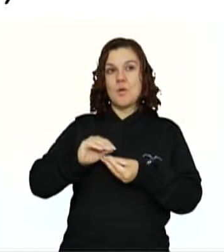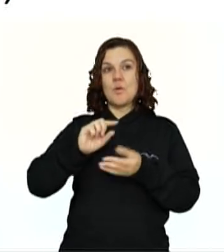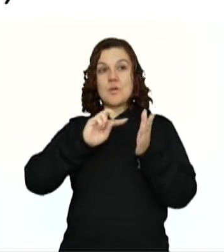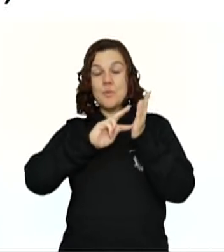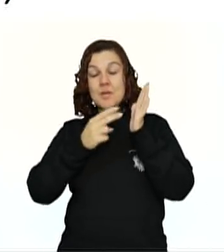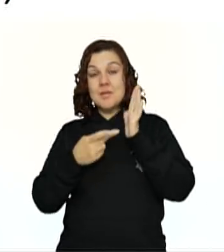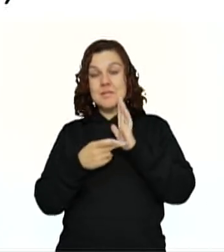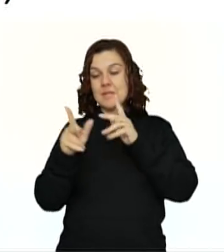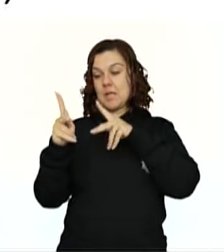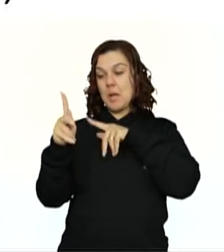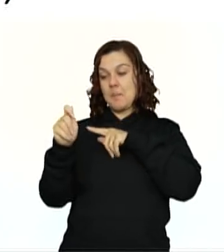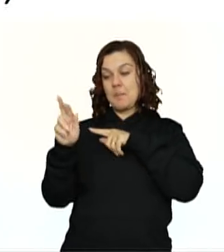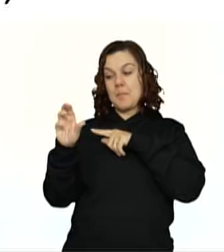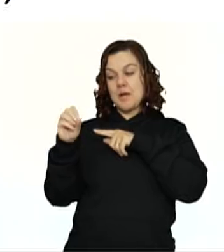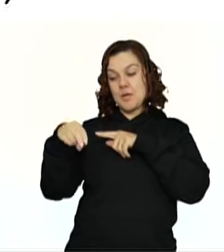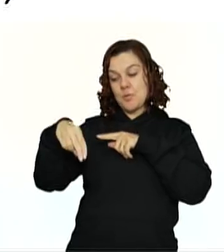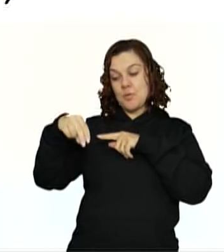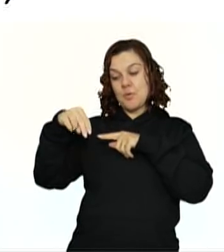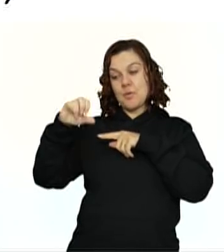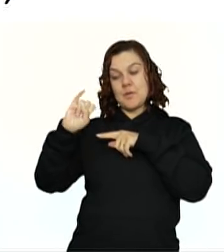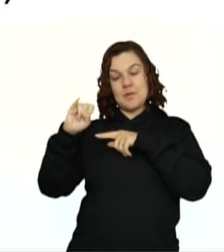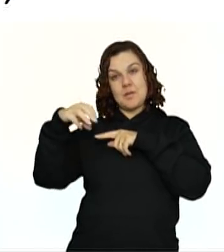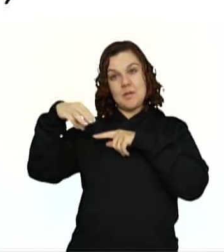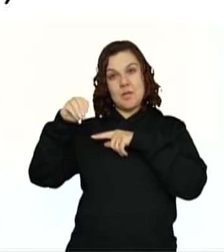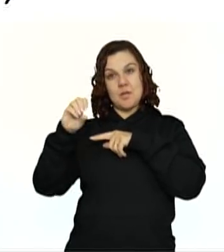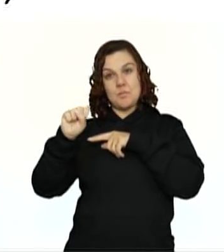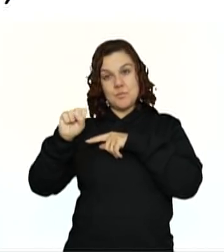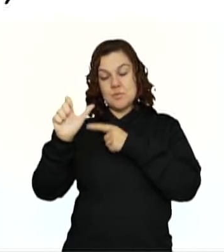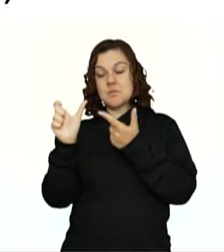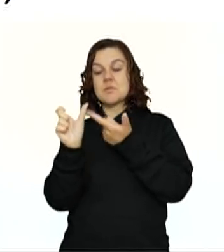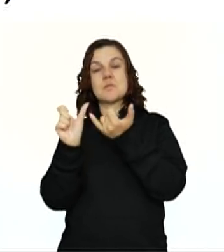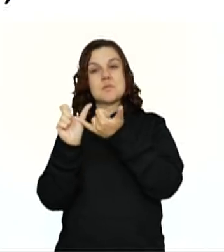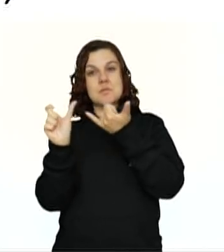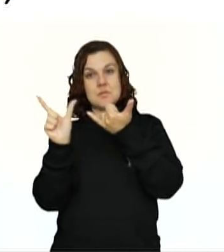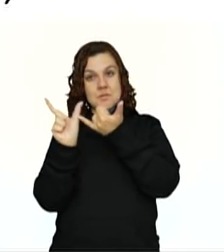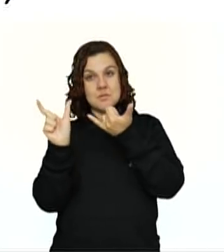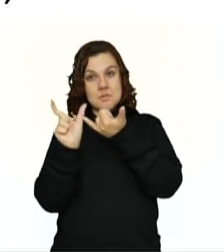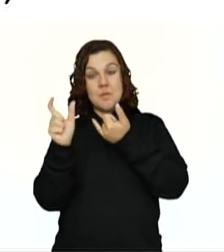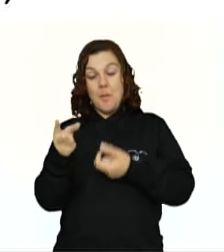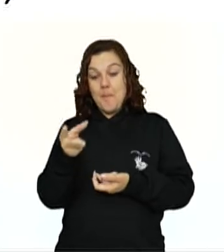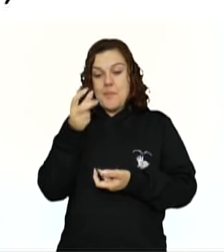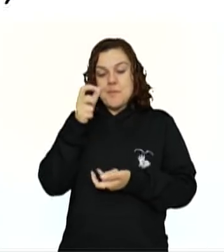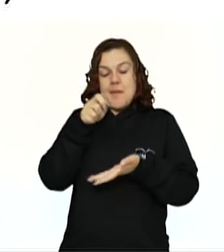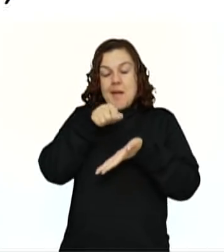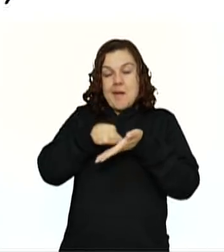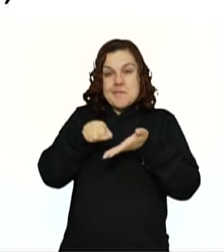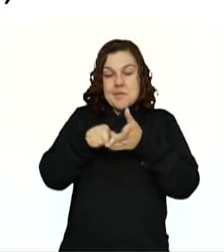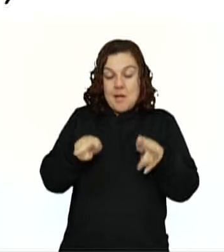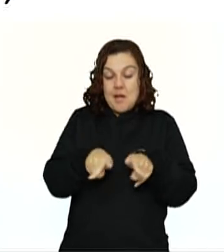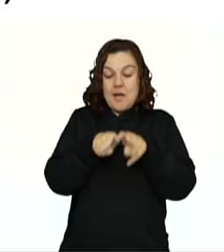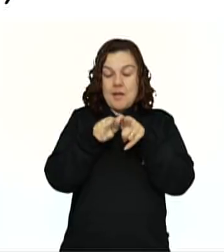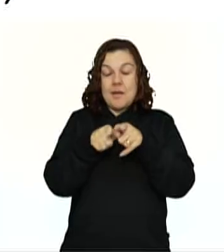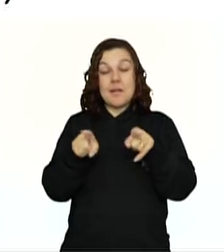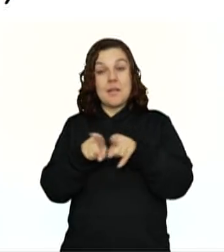Compreender o que são parônimos, observar a grafia e a pronúncia das palavras parônimos,